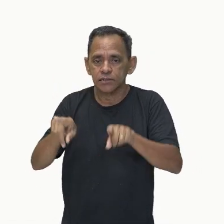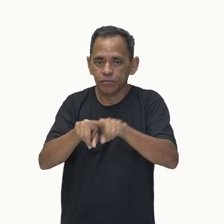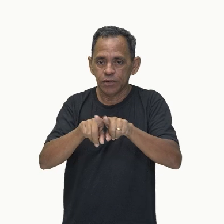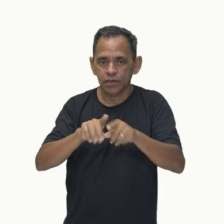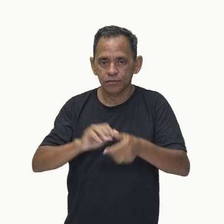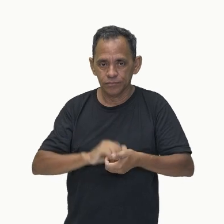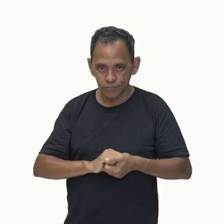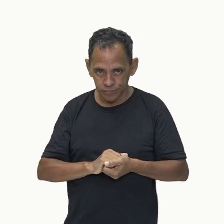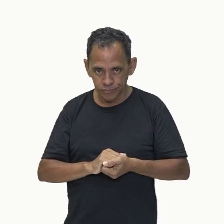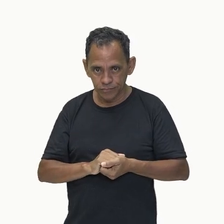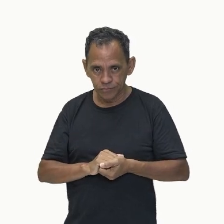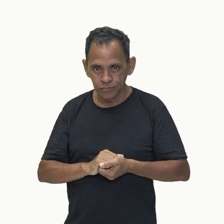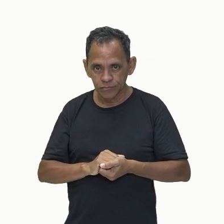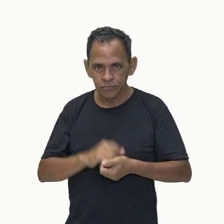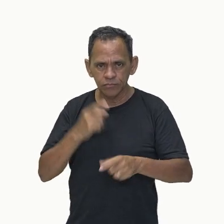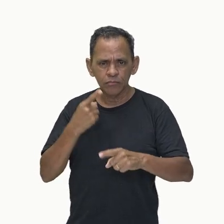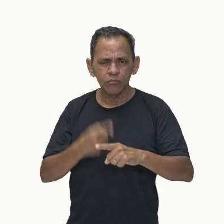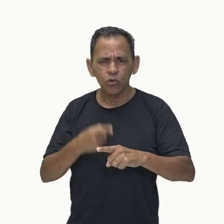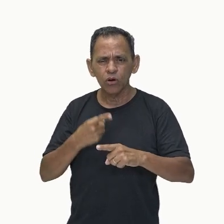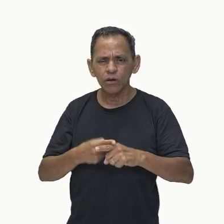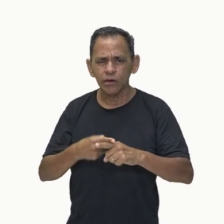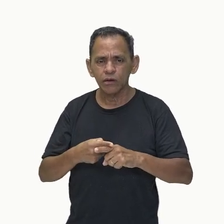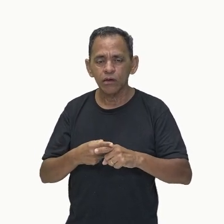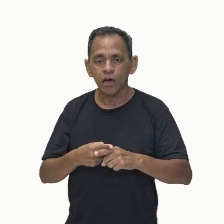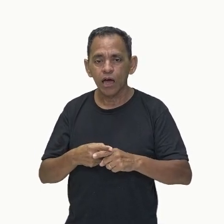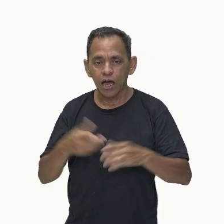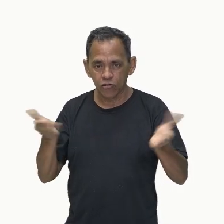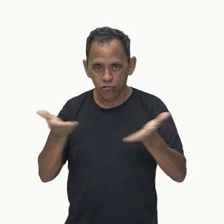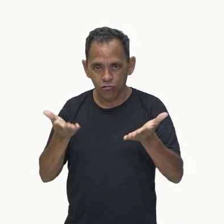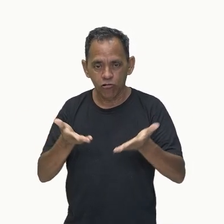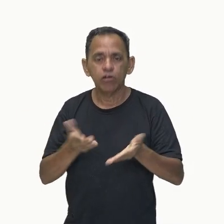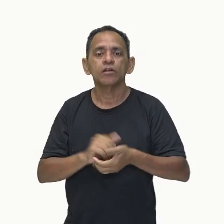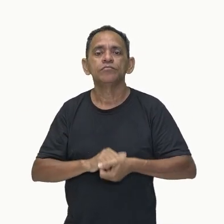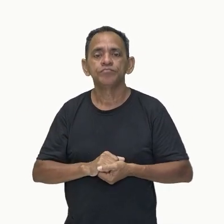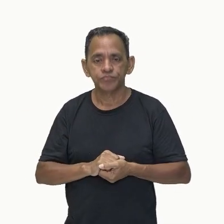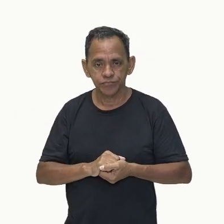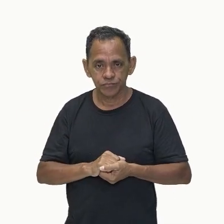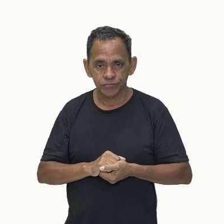gente está estudando o movimento uniforme. E no movimento uniforme, a